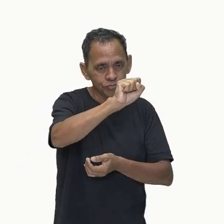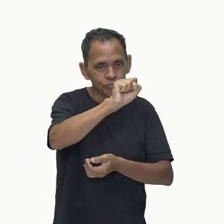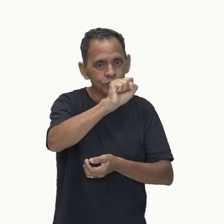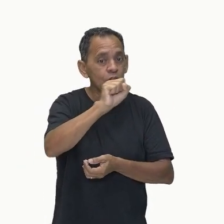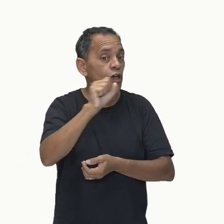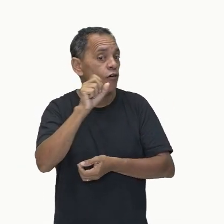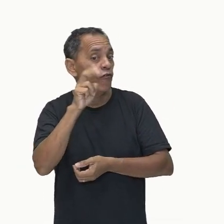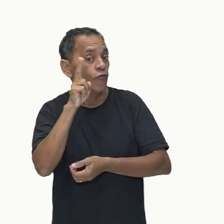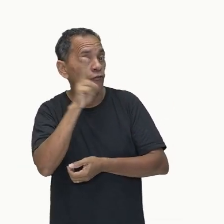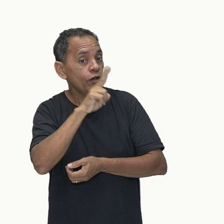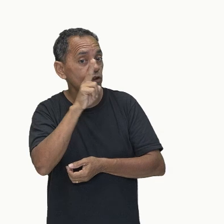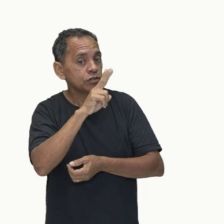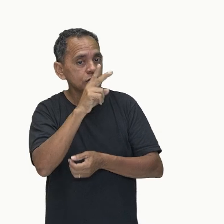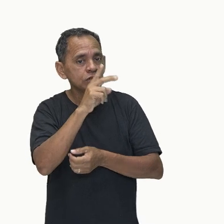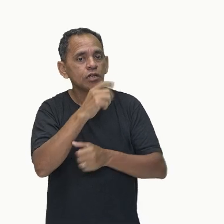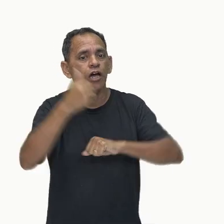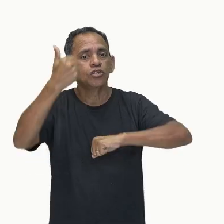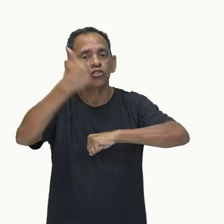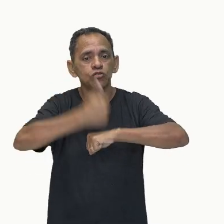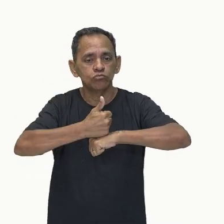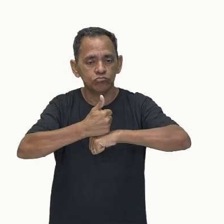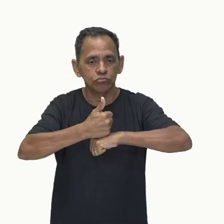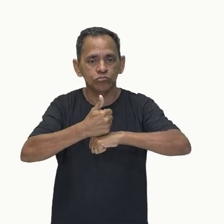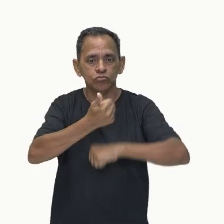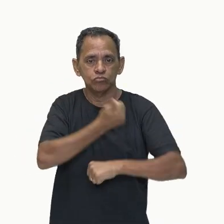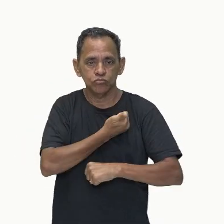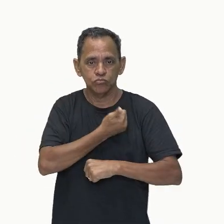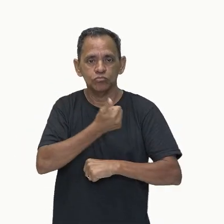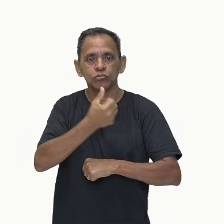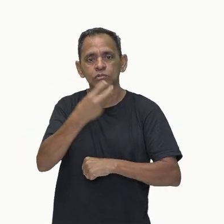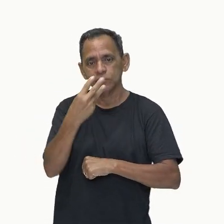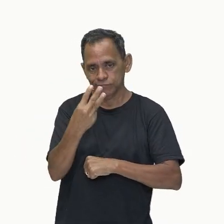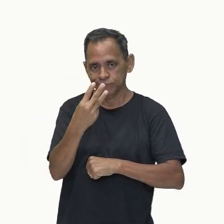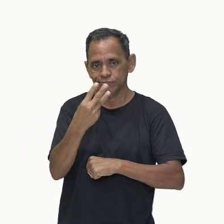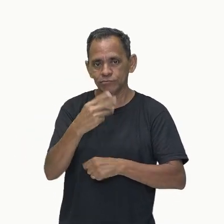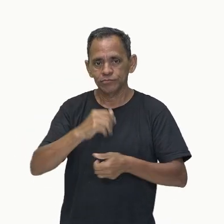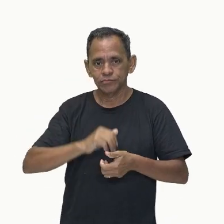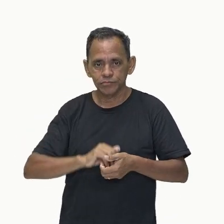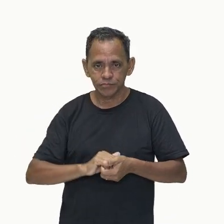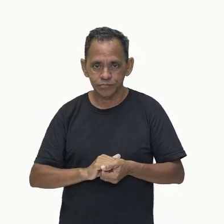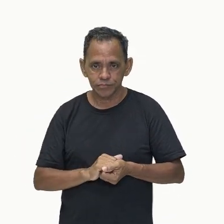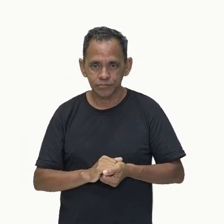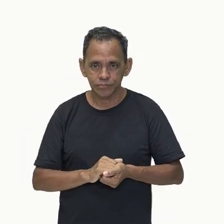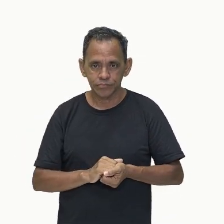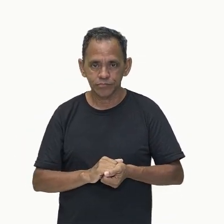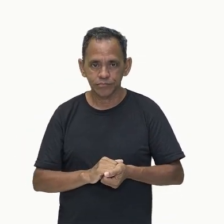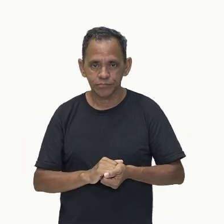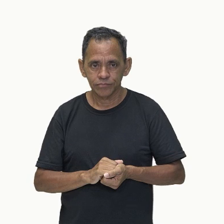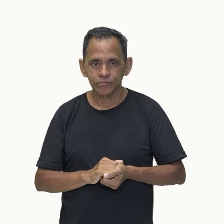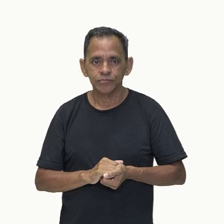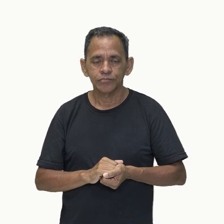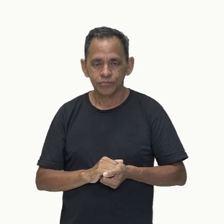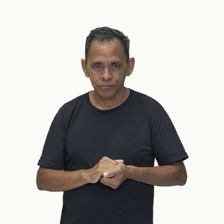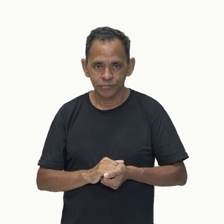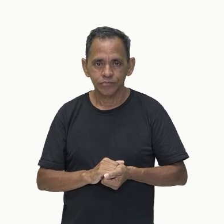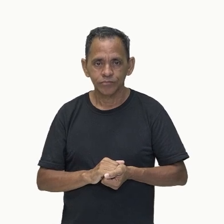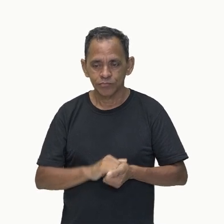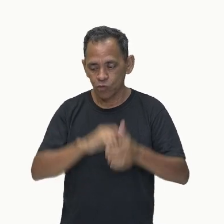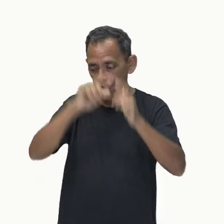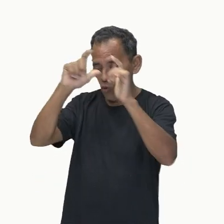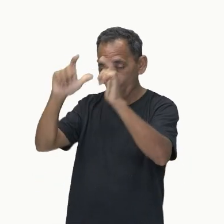Velocidade é o 3, tá, pessoal? Aí você ainda tem aqui, ó, a posição final, né?